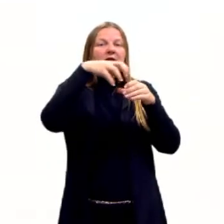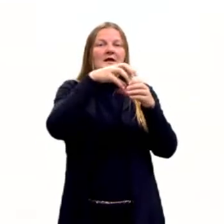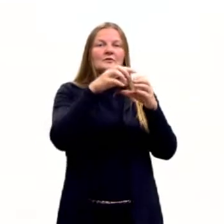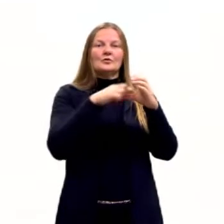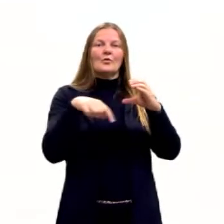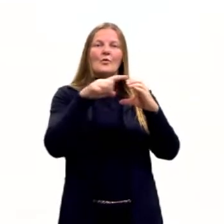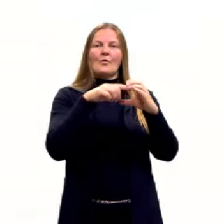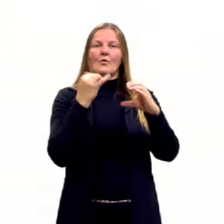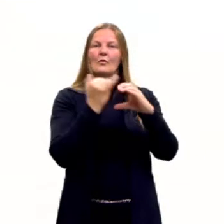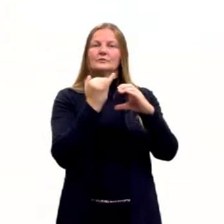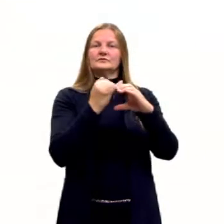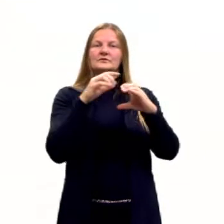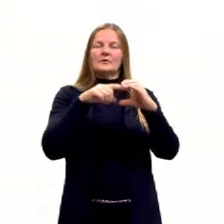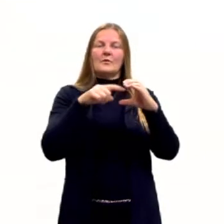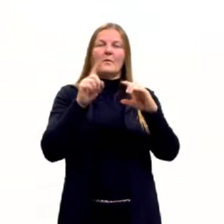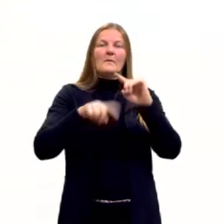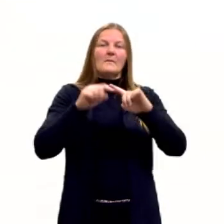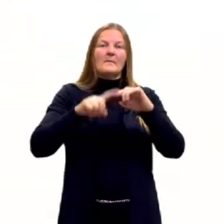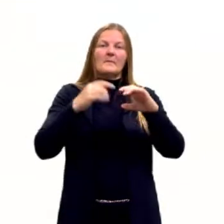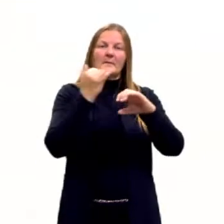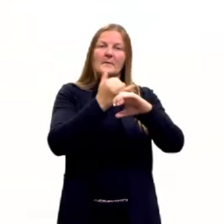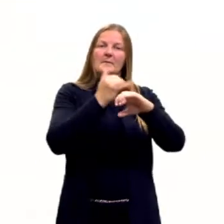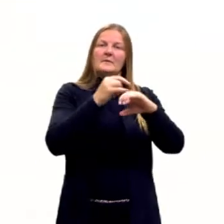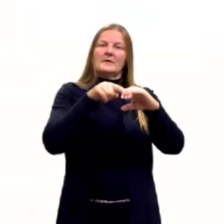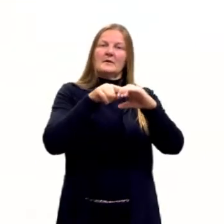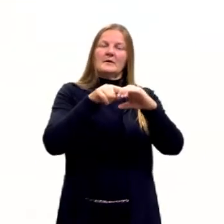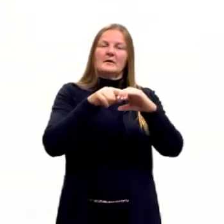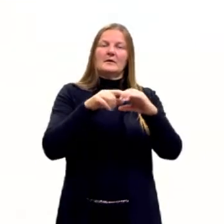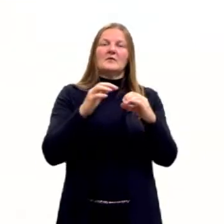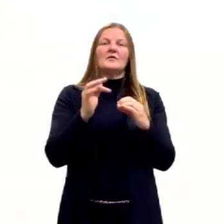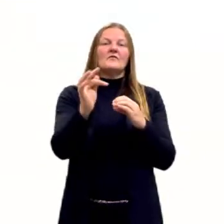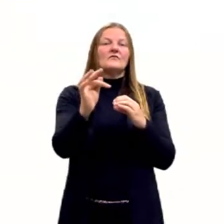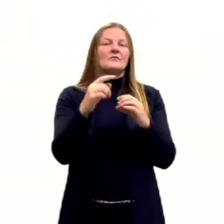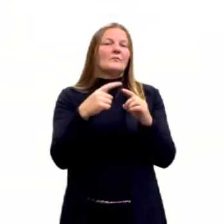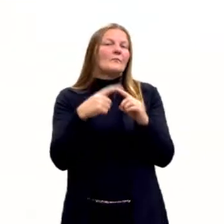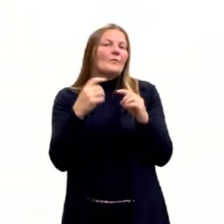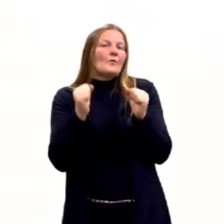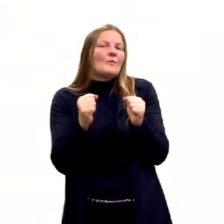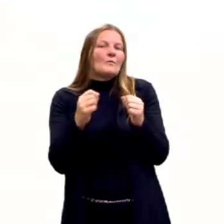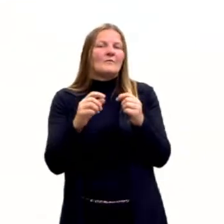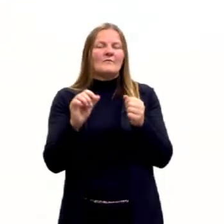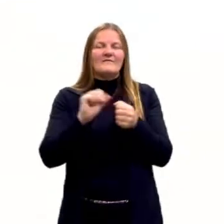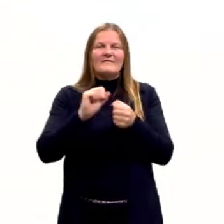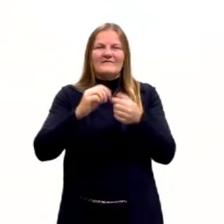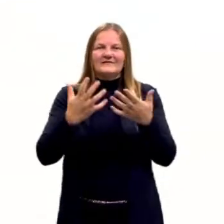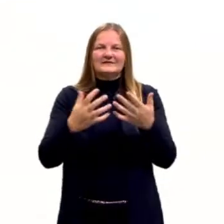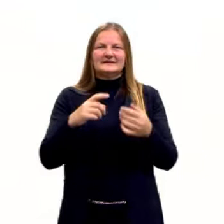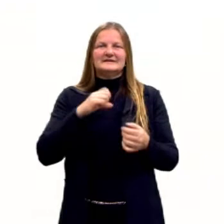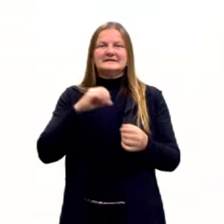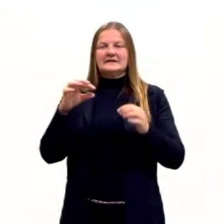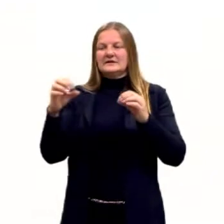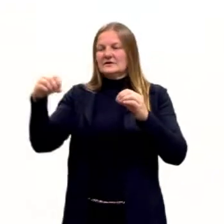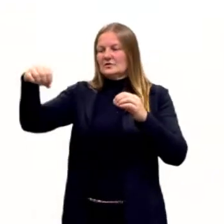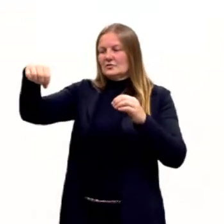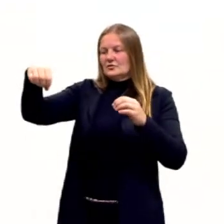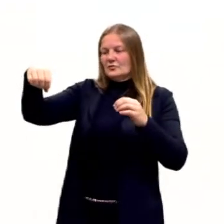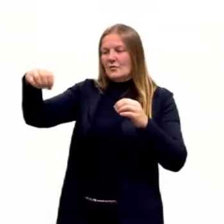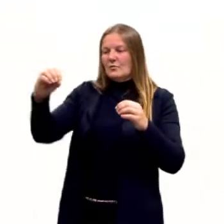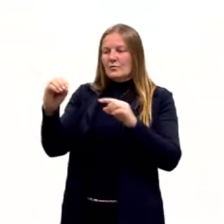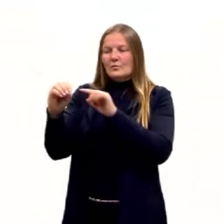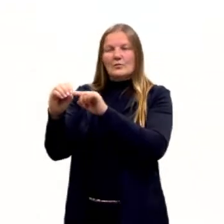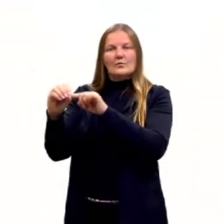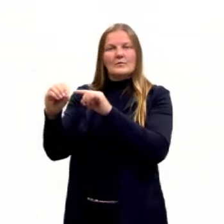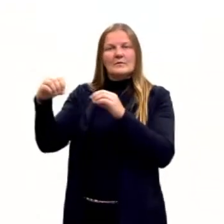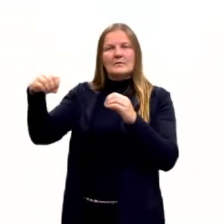corpo é aquilo que pode vir a acontecer no futuro por isso que a gente sempre fala que que acontece né se eu soltar essa